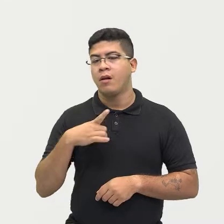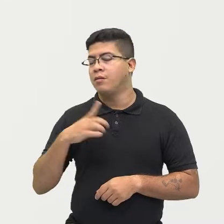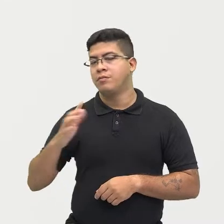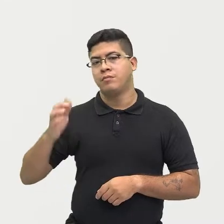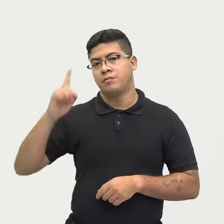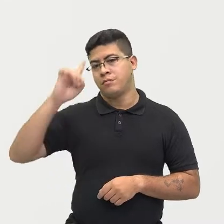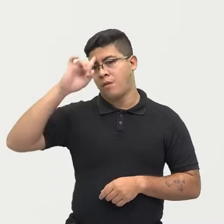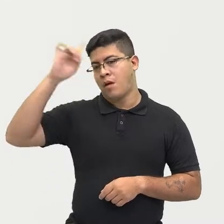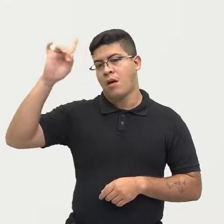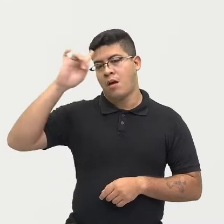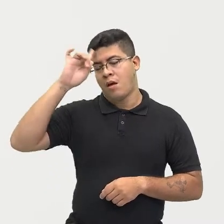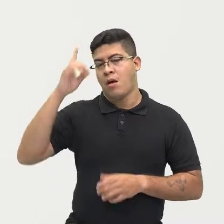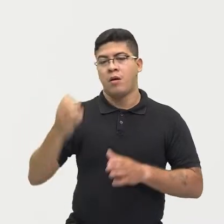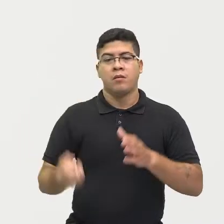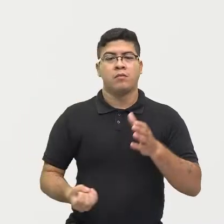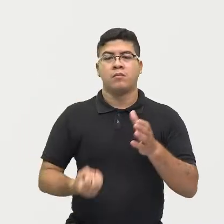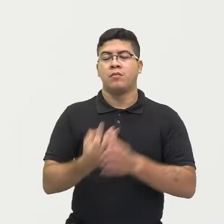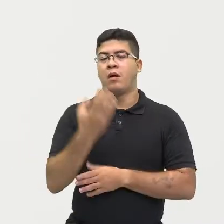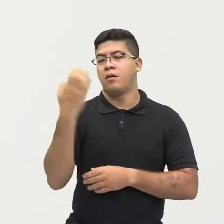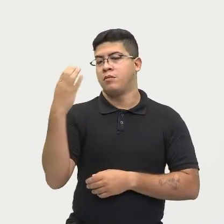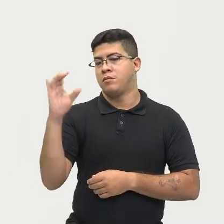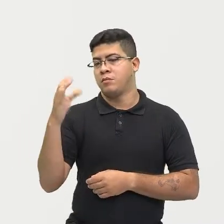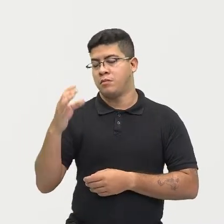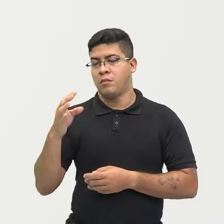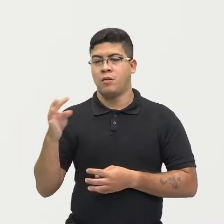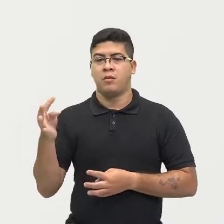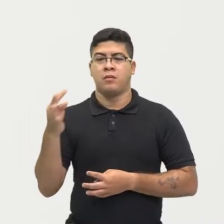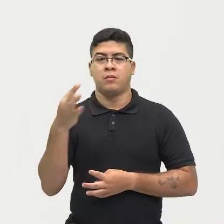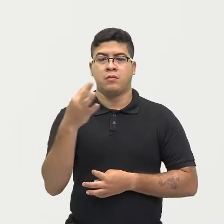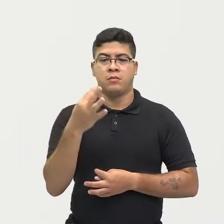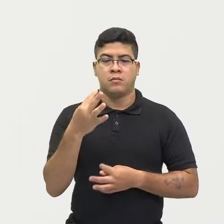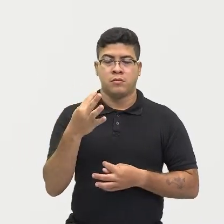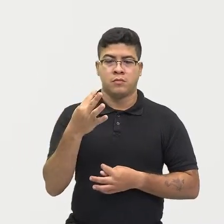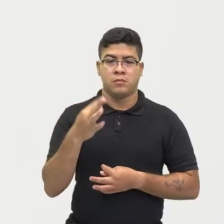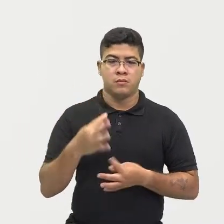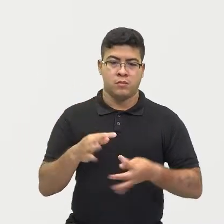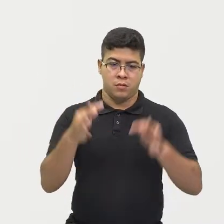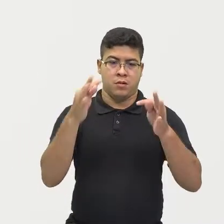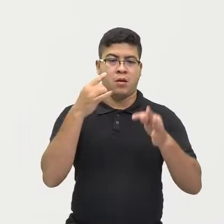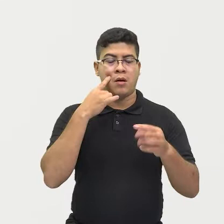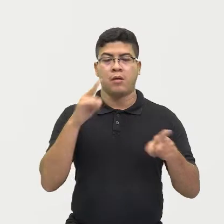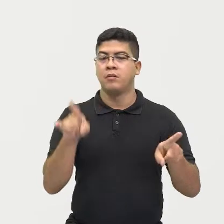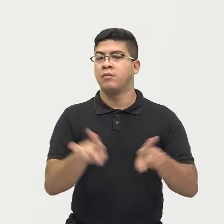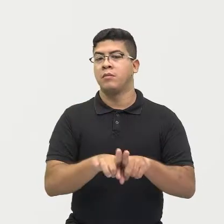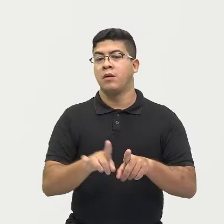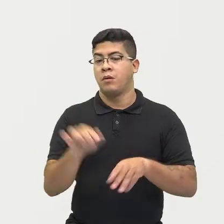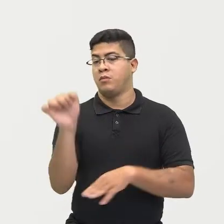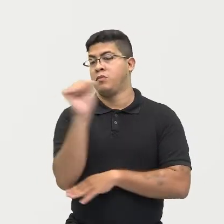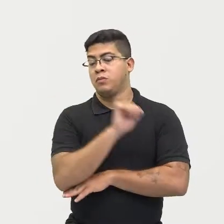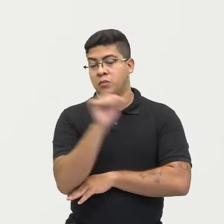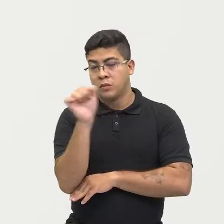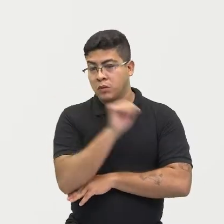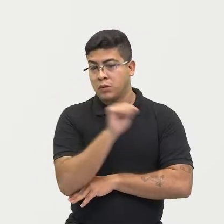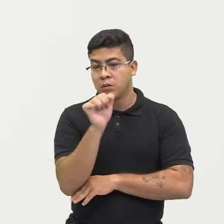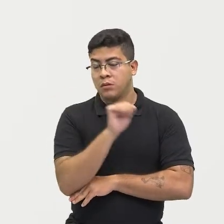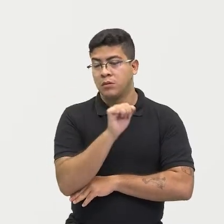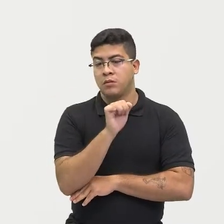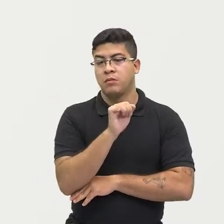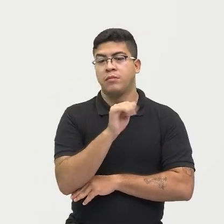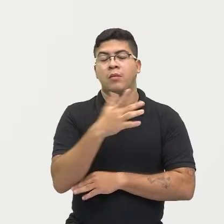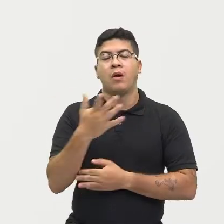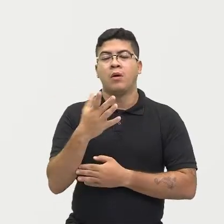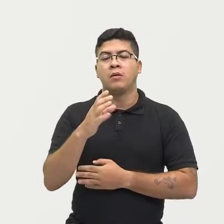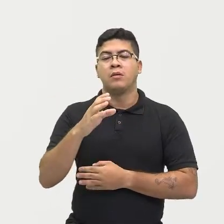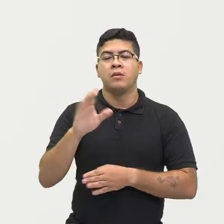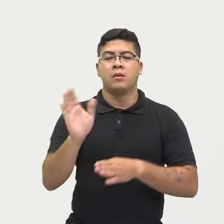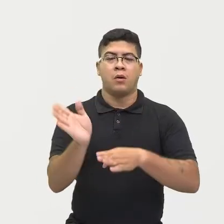invenções proporcionadas pela ciência, pela técnica, o automóvel surgiu nessa época, o